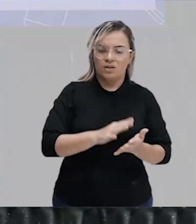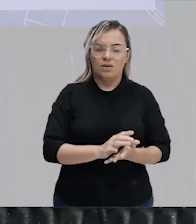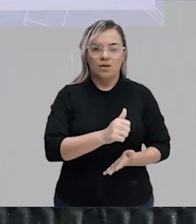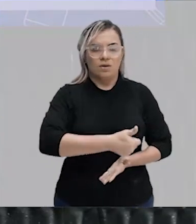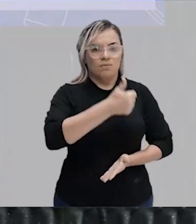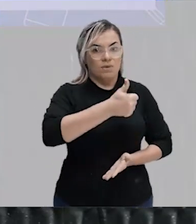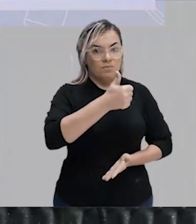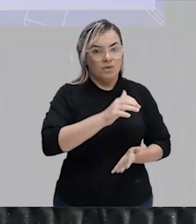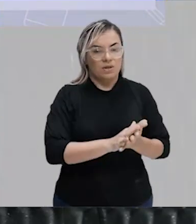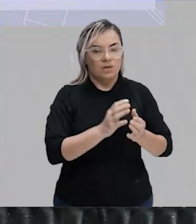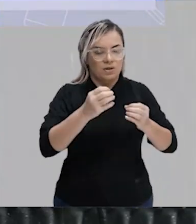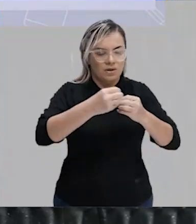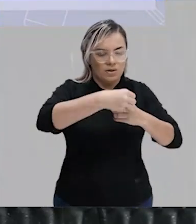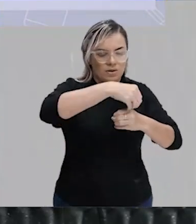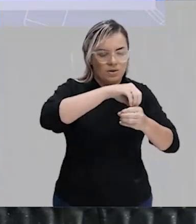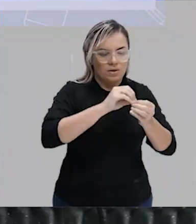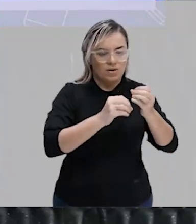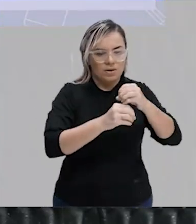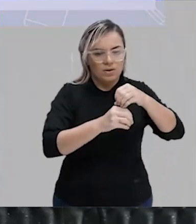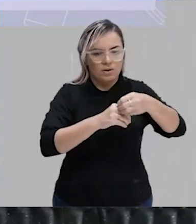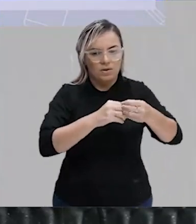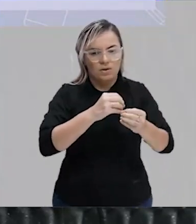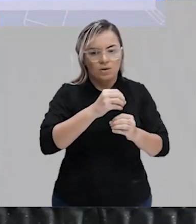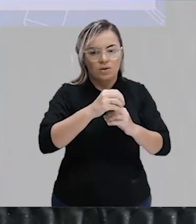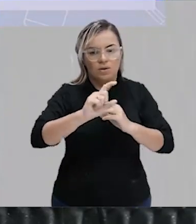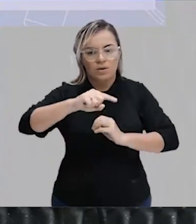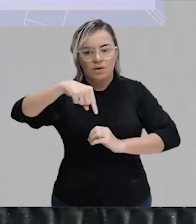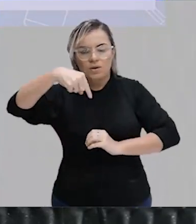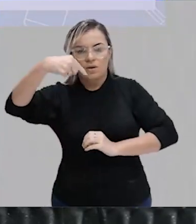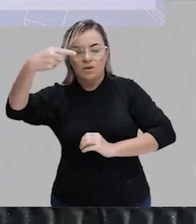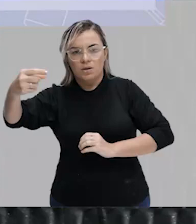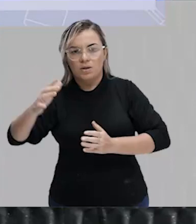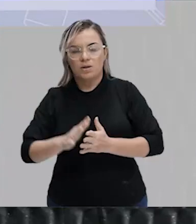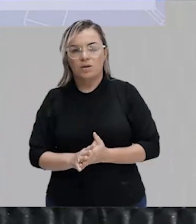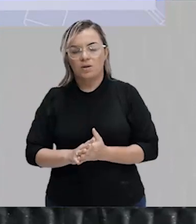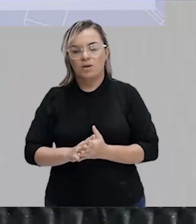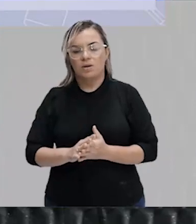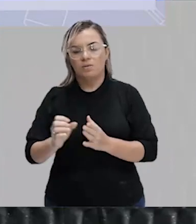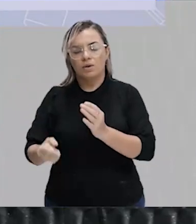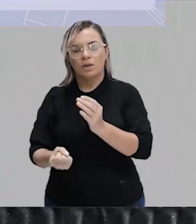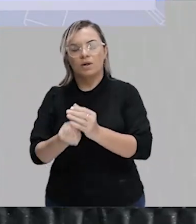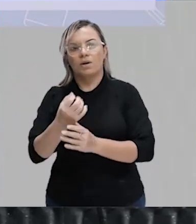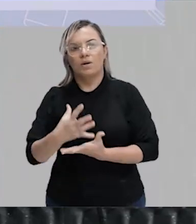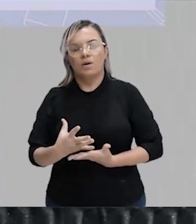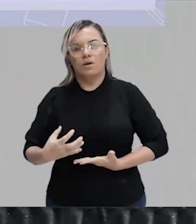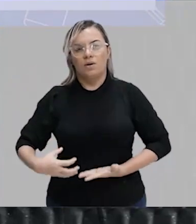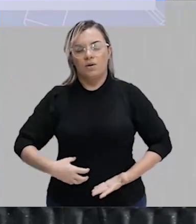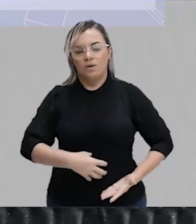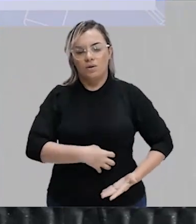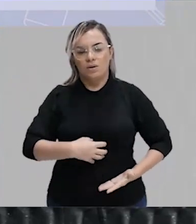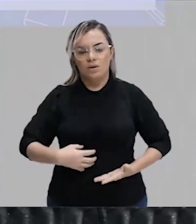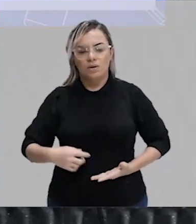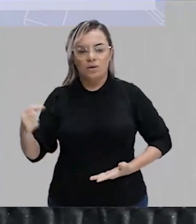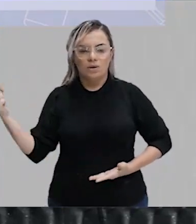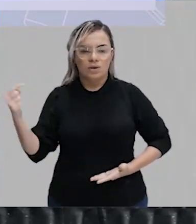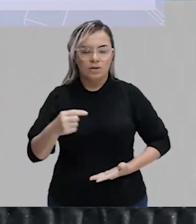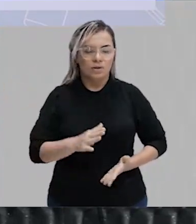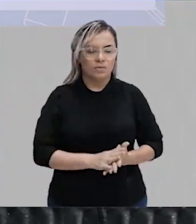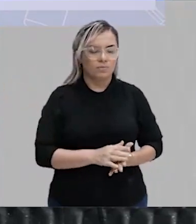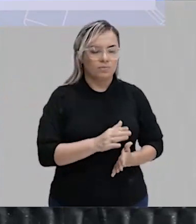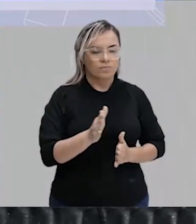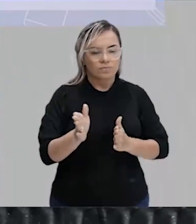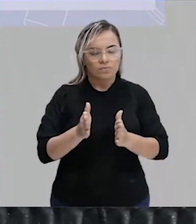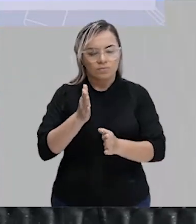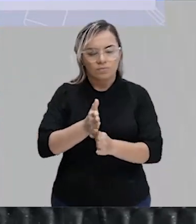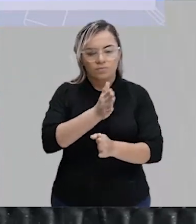A mórula, tá? Depois a organogênese. Só que entre a mórula e a organogênese